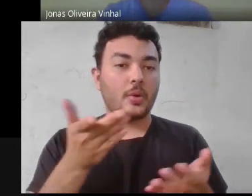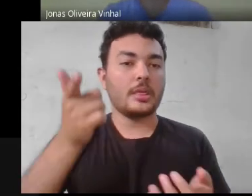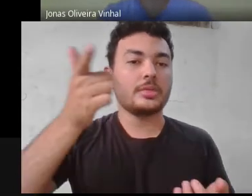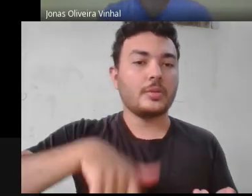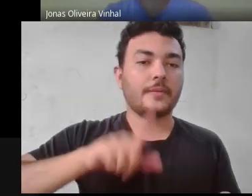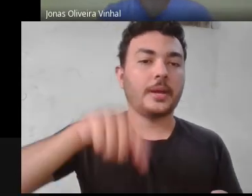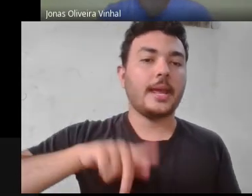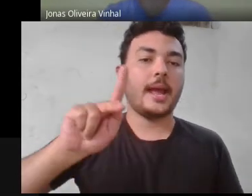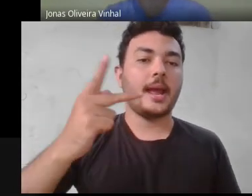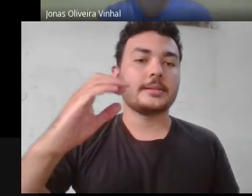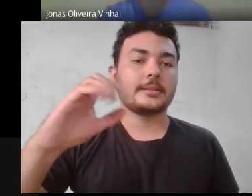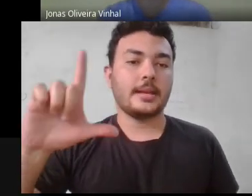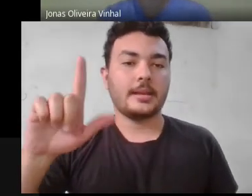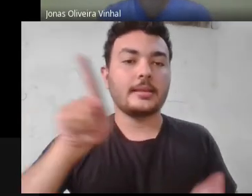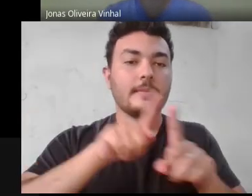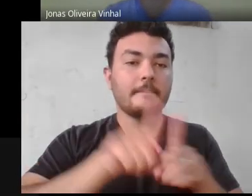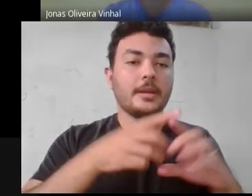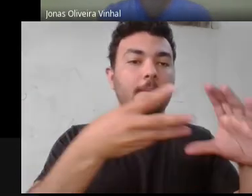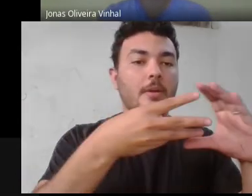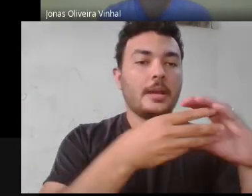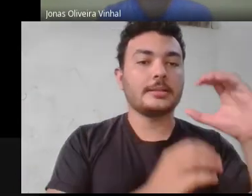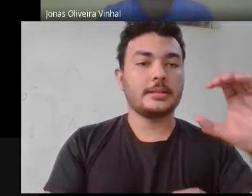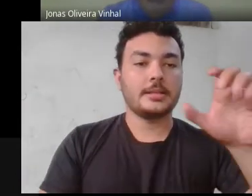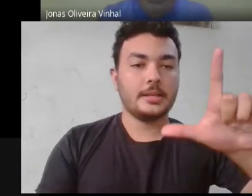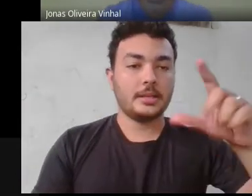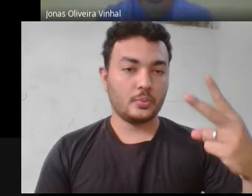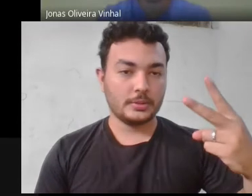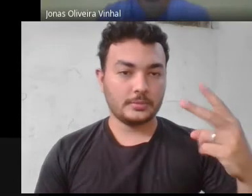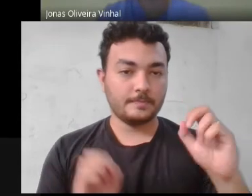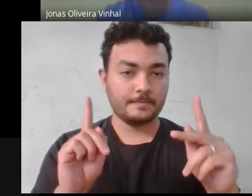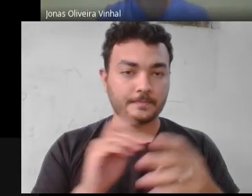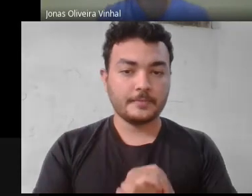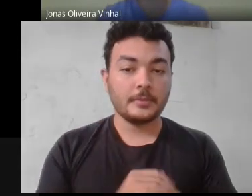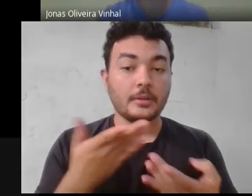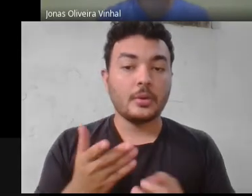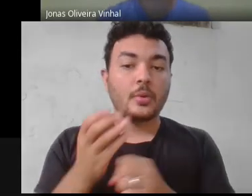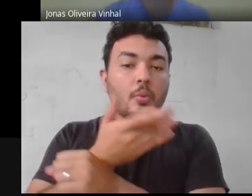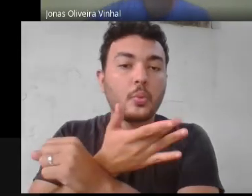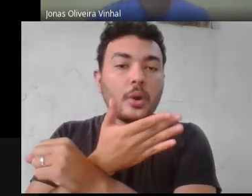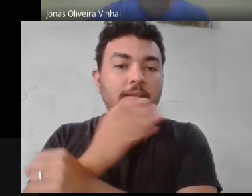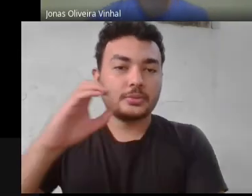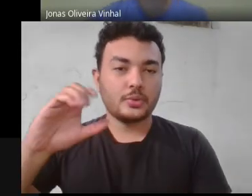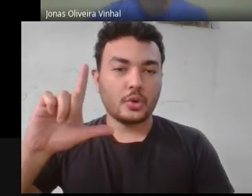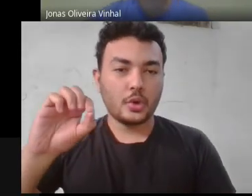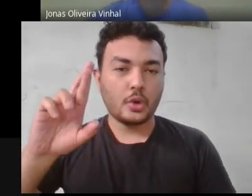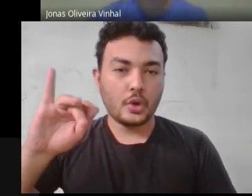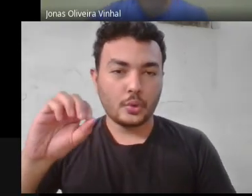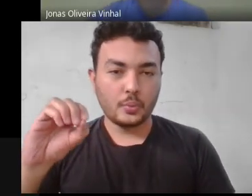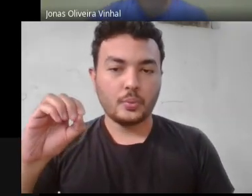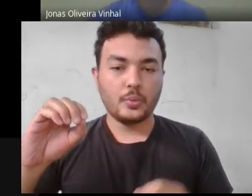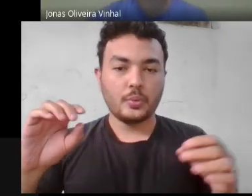da molécula de HCl e a formação da molécula de Cl2, tá? De cloro. Então, o ácido clorídrico formado primeiramente, a gente